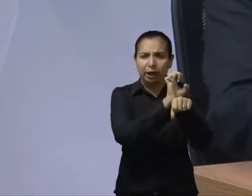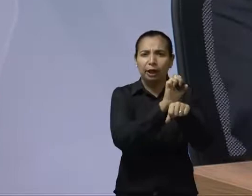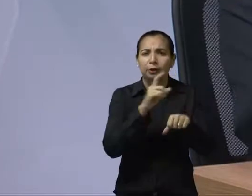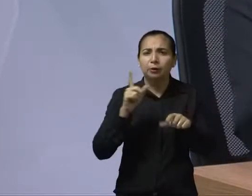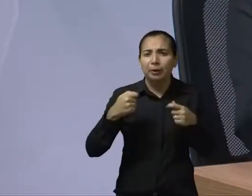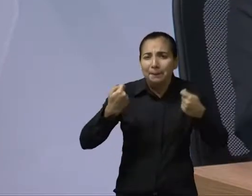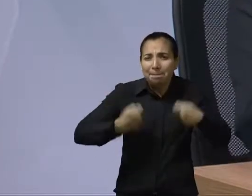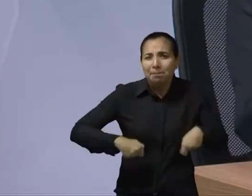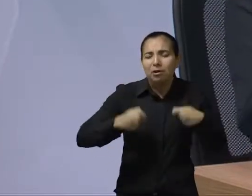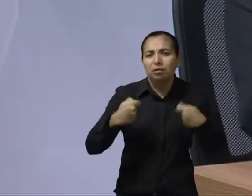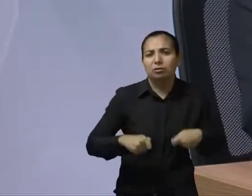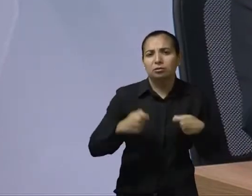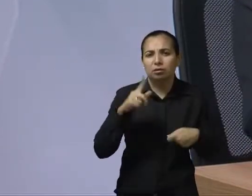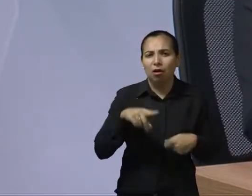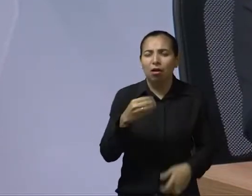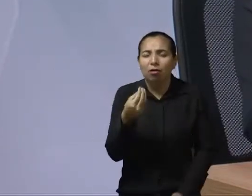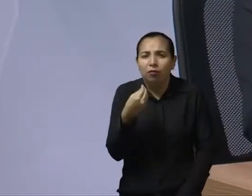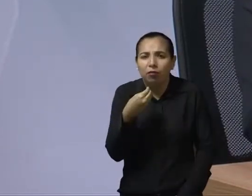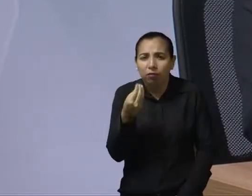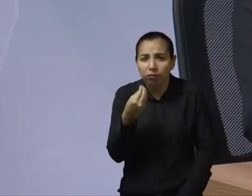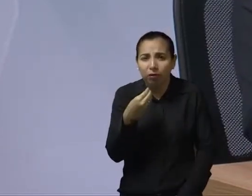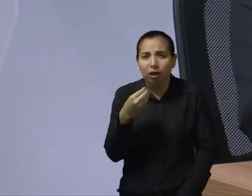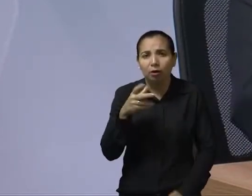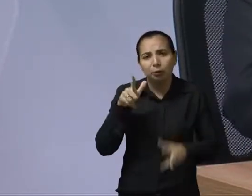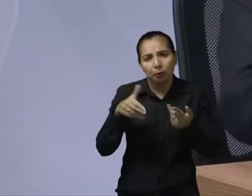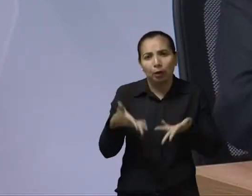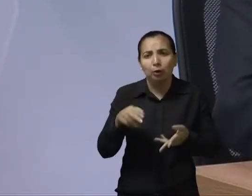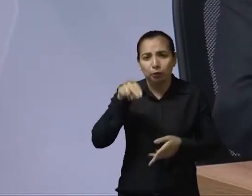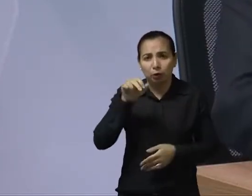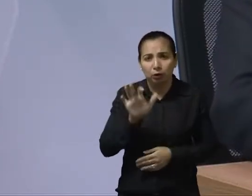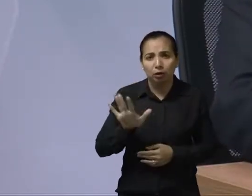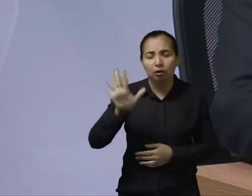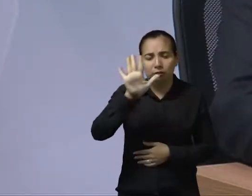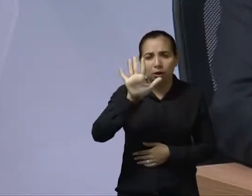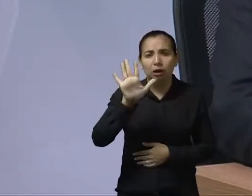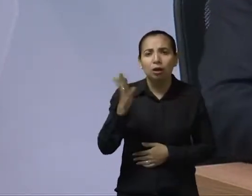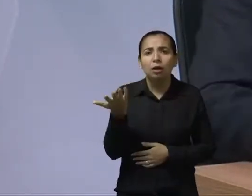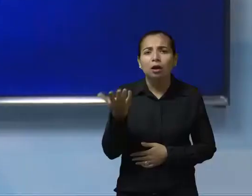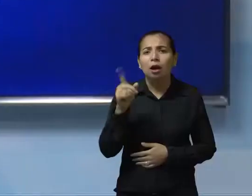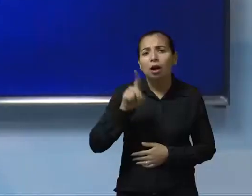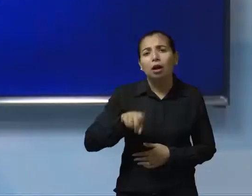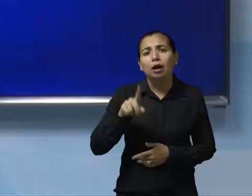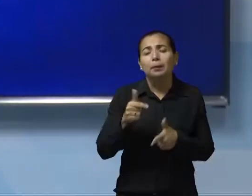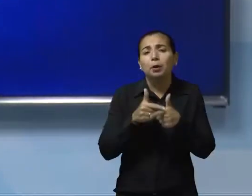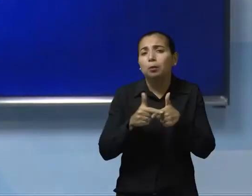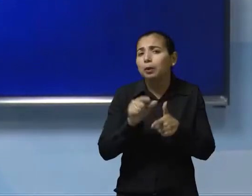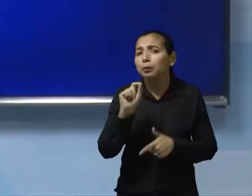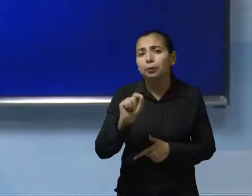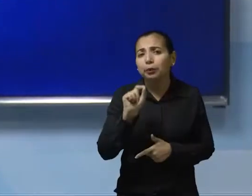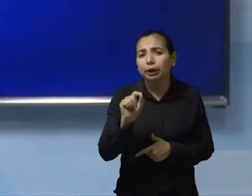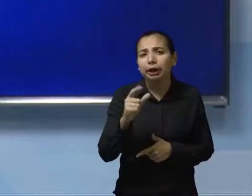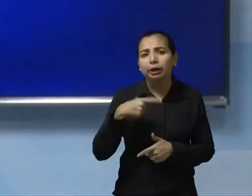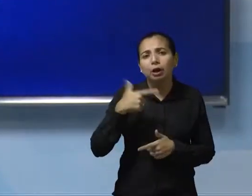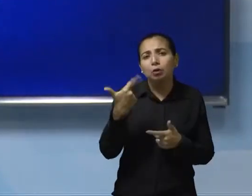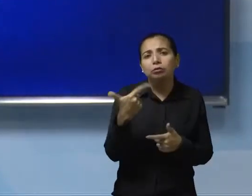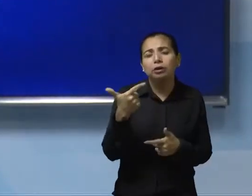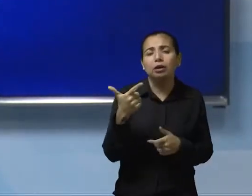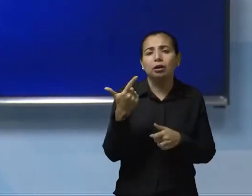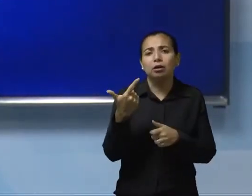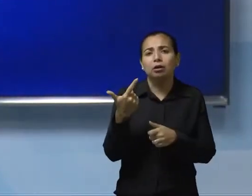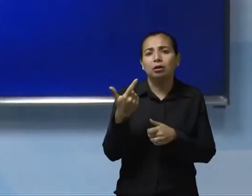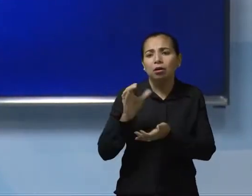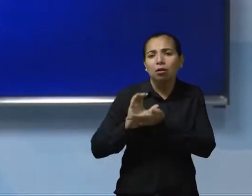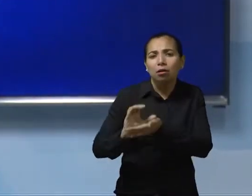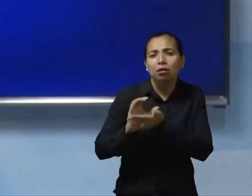Nordeste, como uma consequência da desassistência do Estado. Você vê que as zonas onde